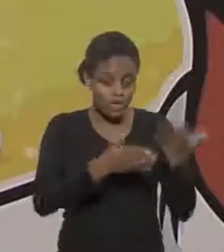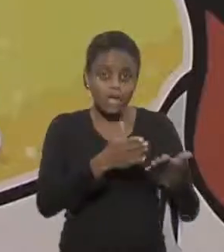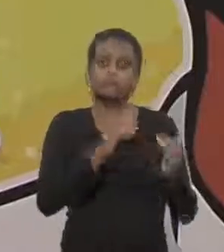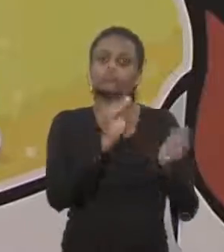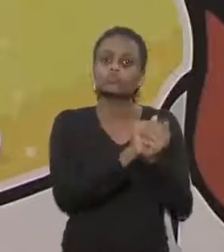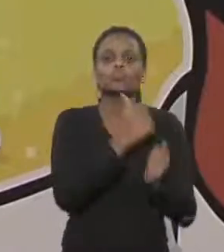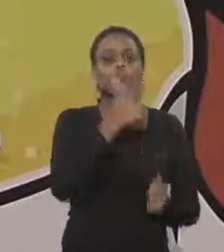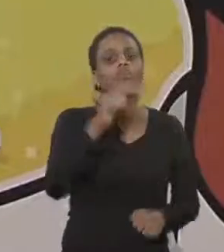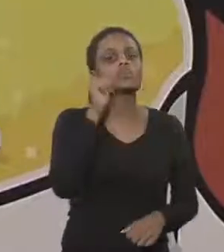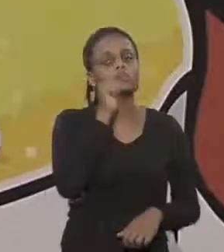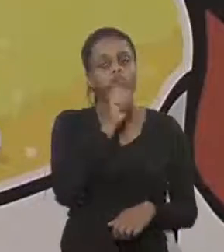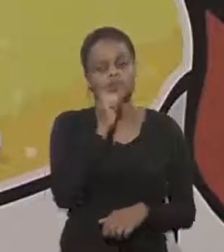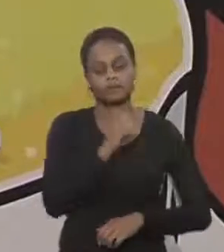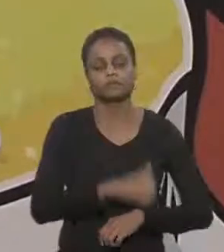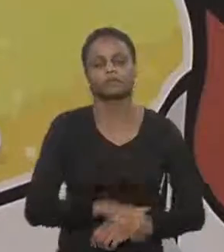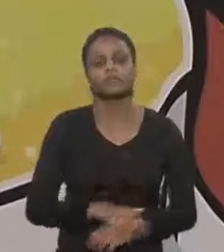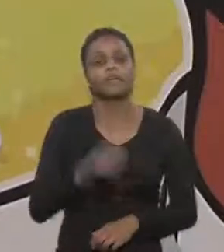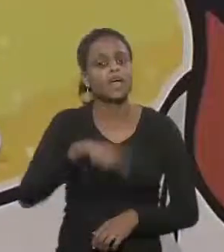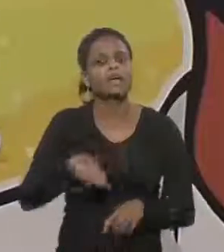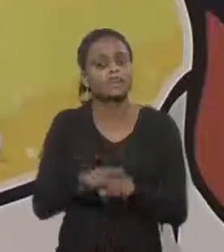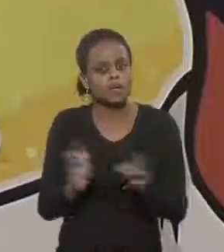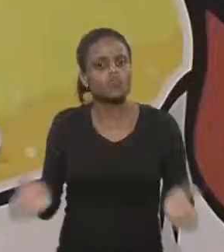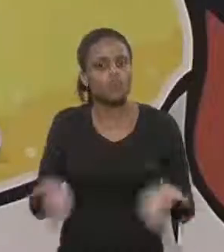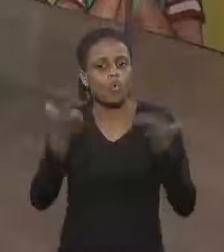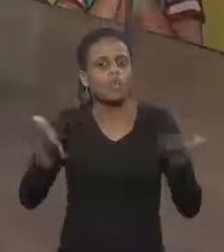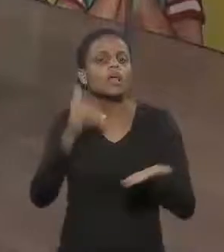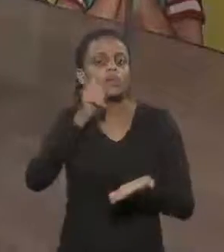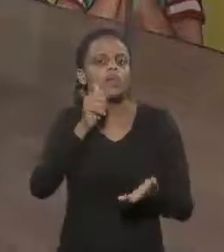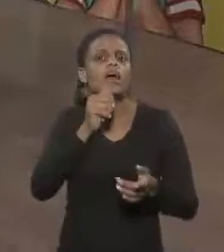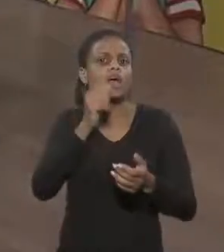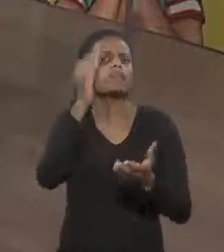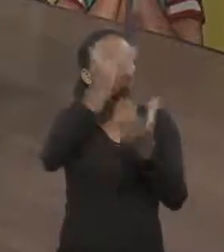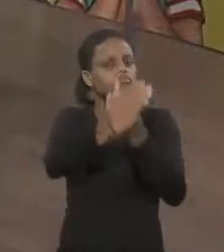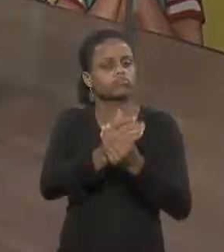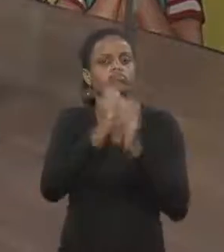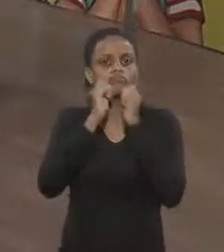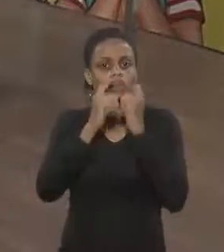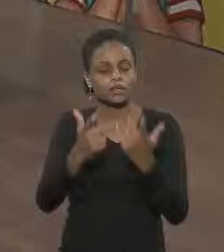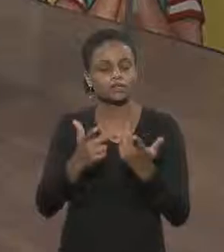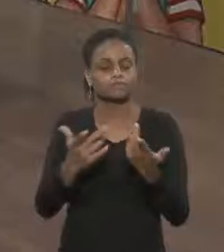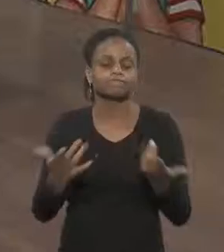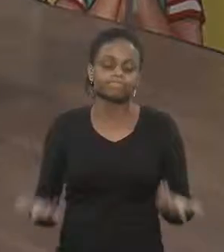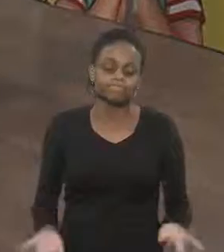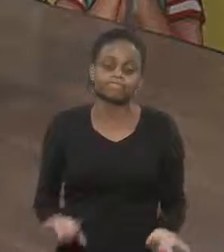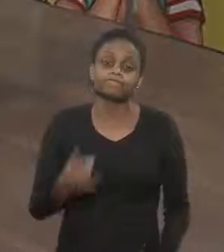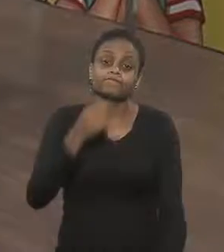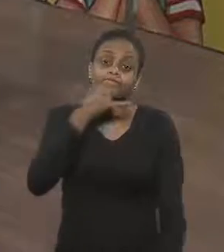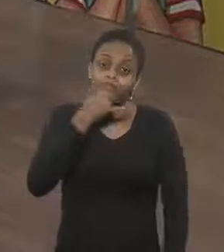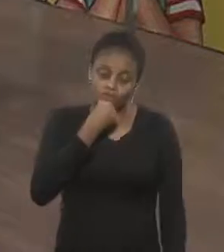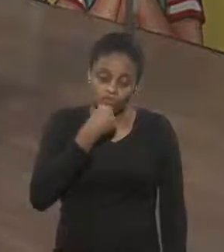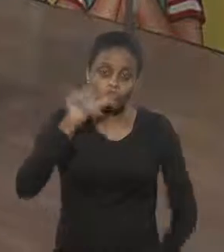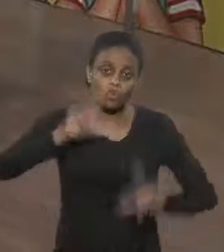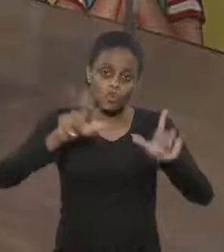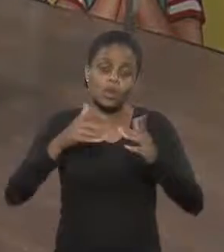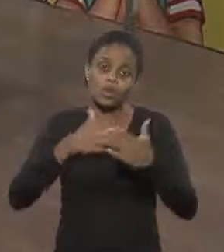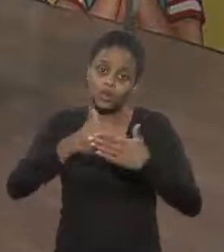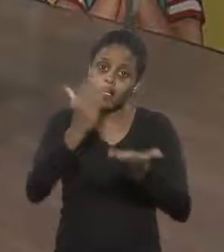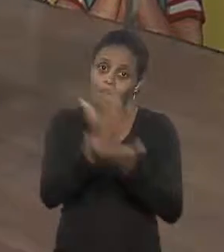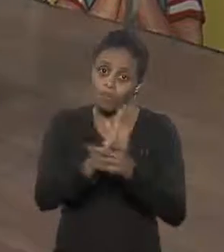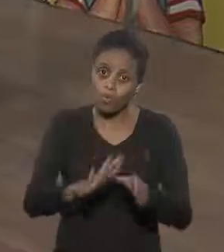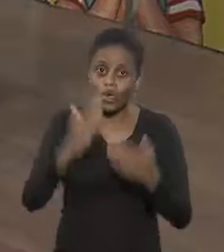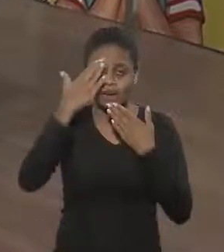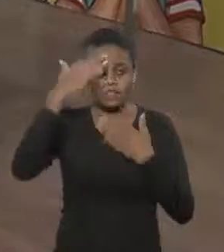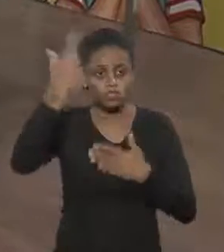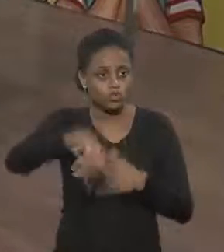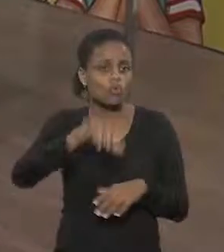um primeiro atendimento com outra mulher. E é mais uma maneira de encorajar essas mulheres a denunciarem, né? Gente, infelizmente nosso programa